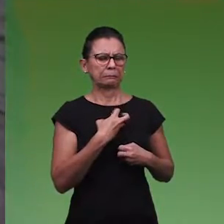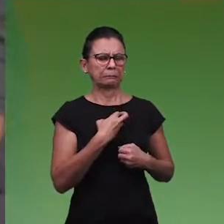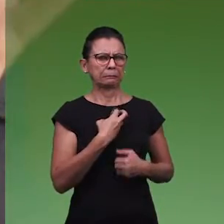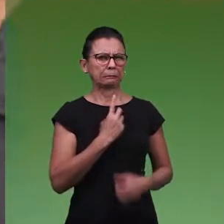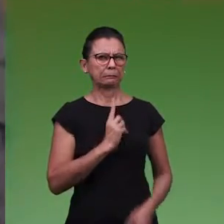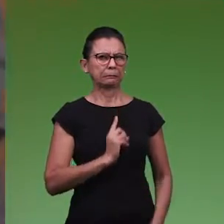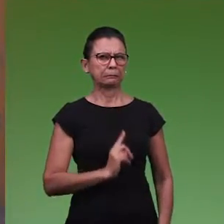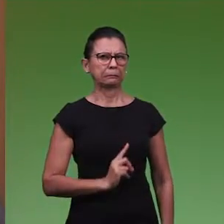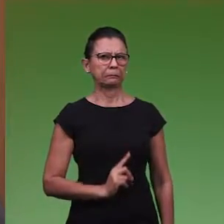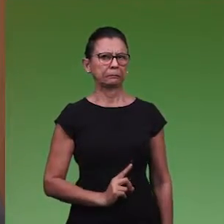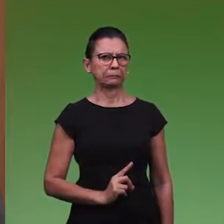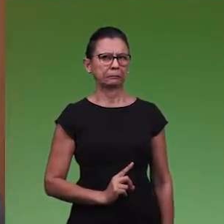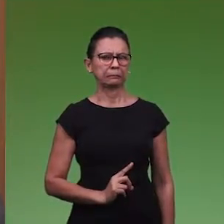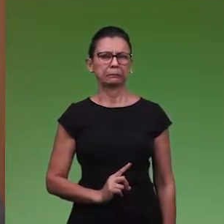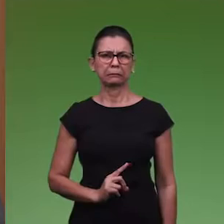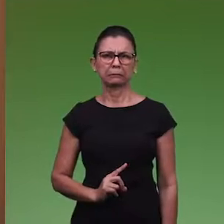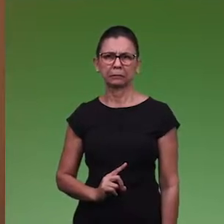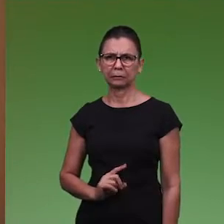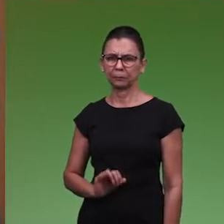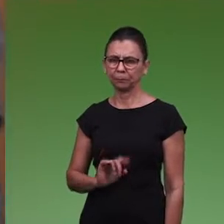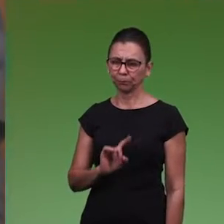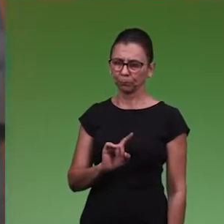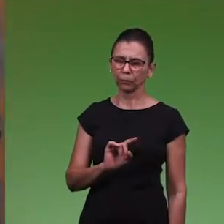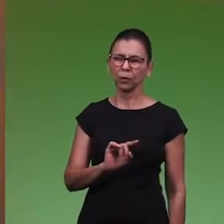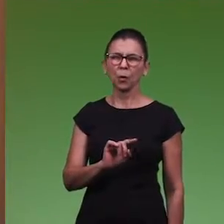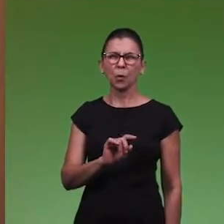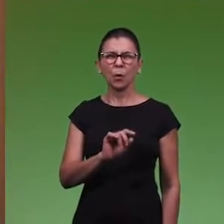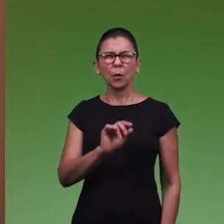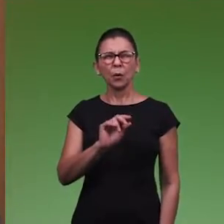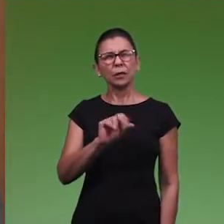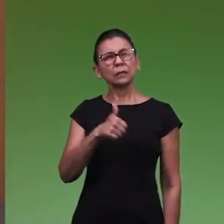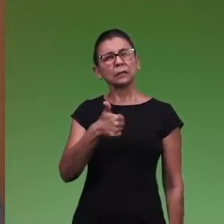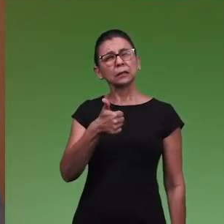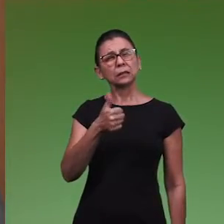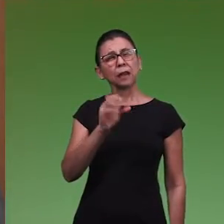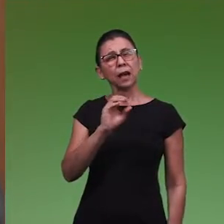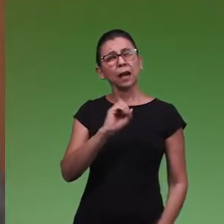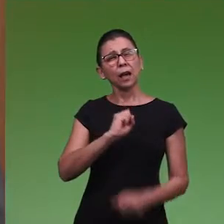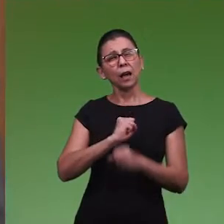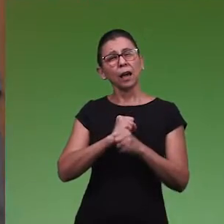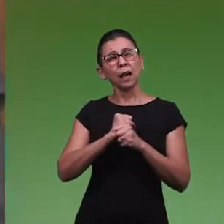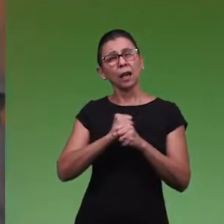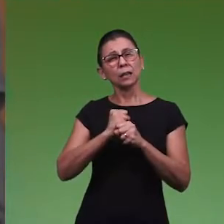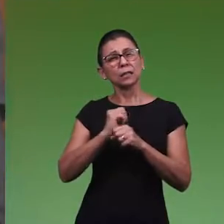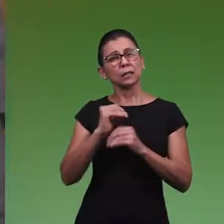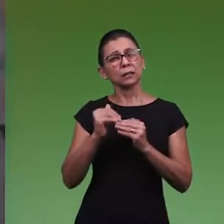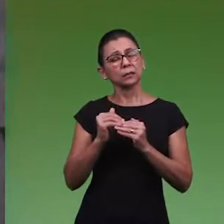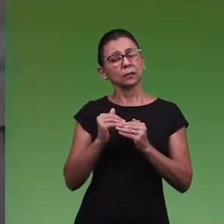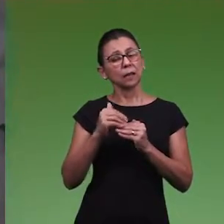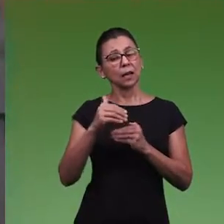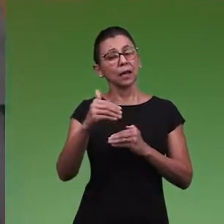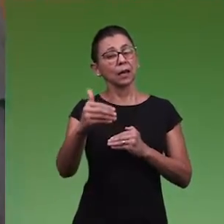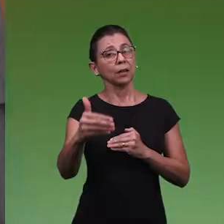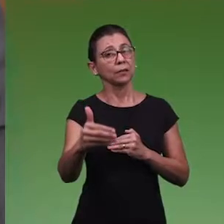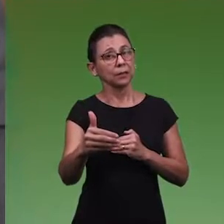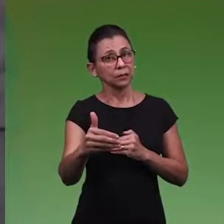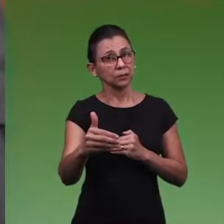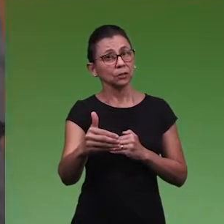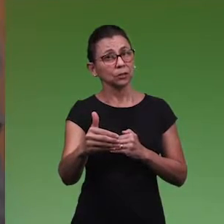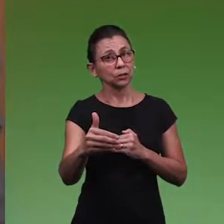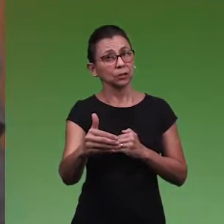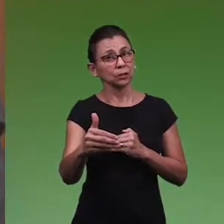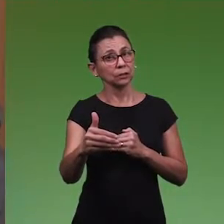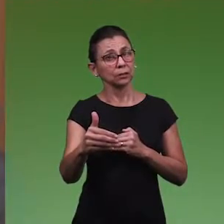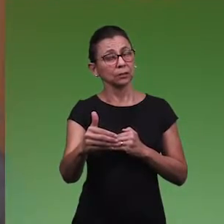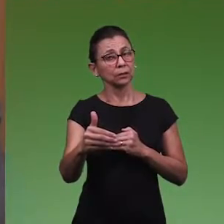Passaram-se cerca de 10 anos numa perseguição implacável a Davi, que nós vamos comentar daqui um pouco. E no fim desses